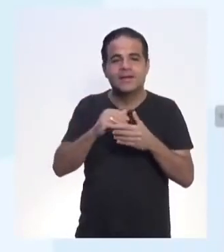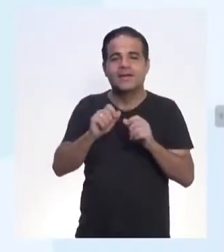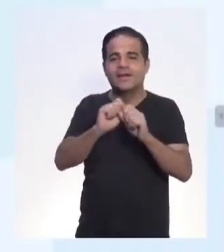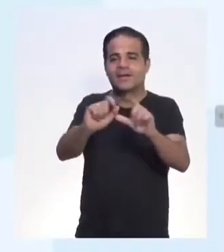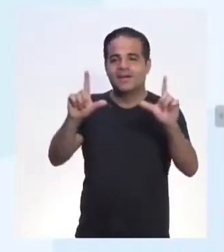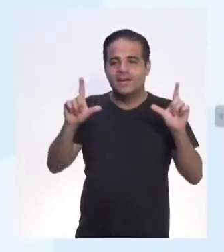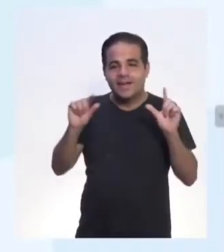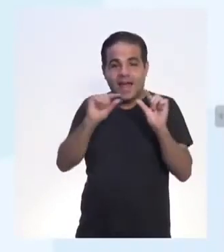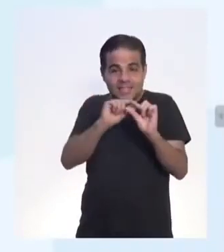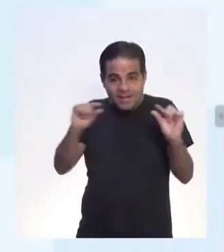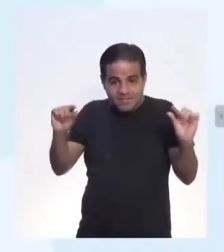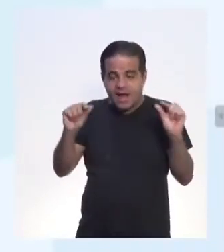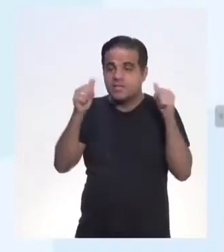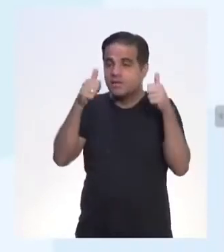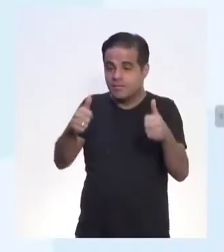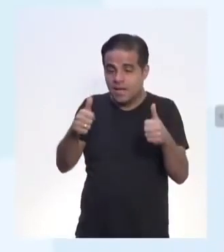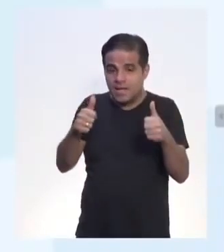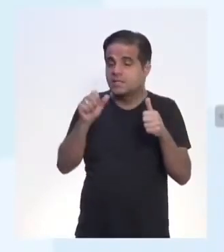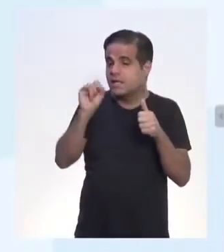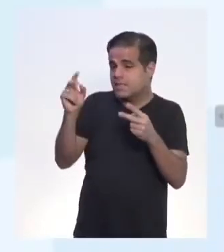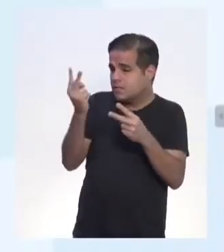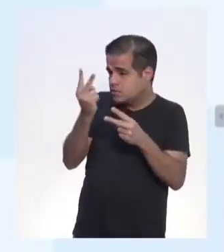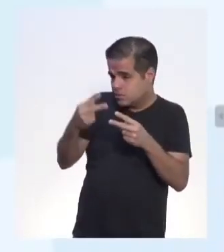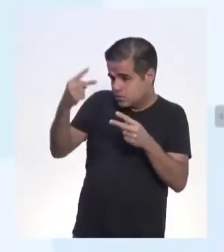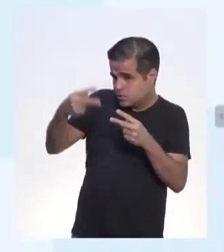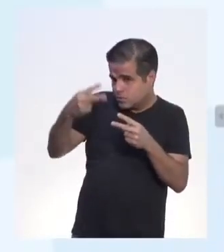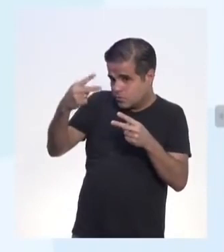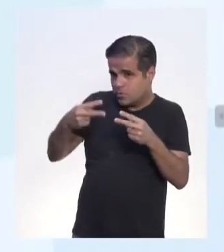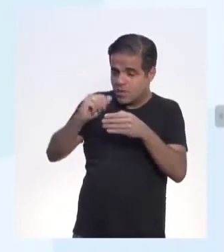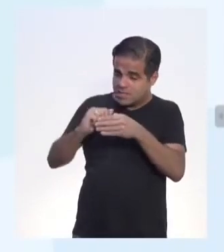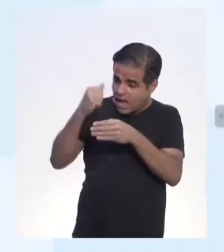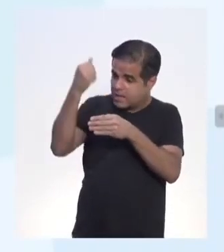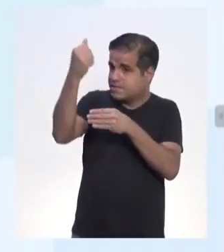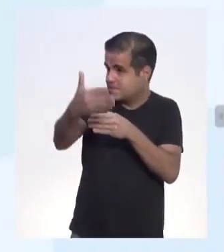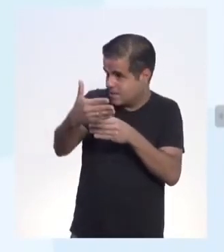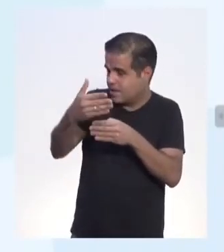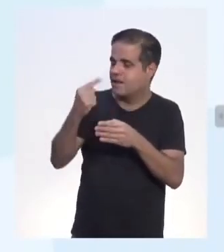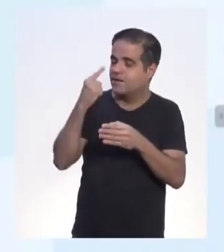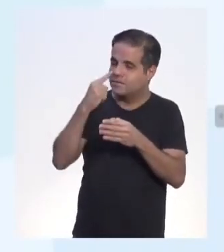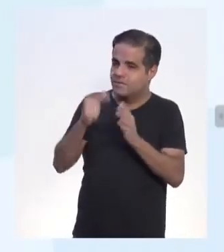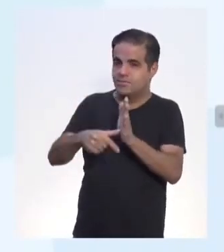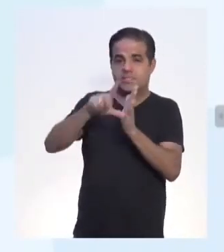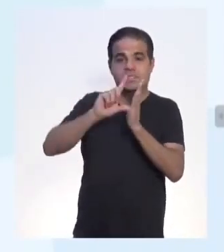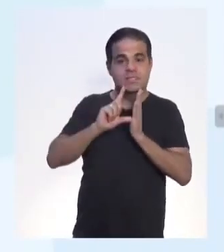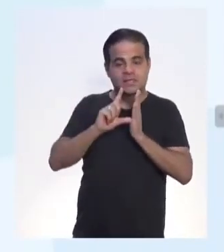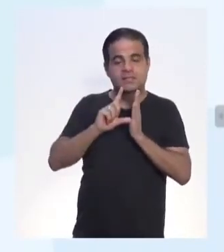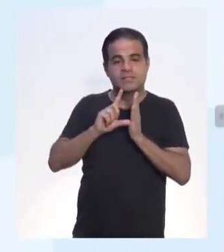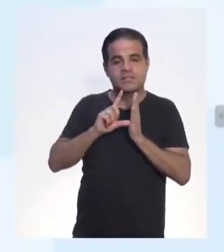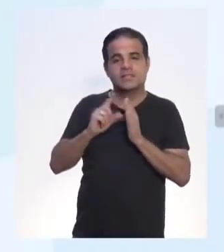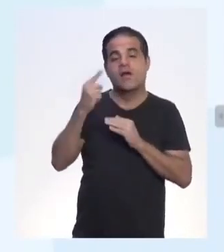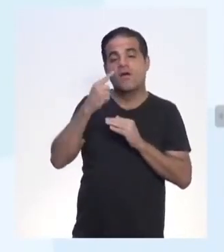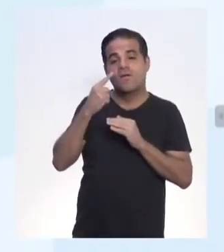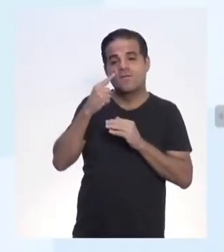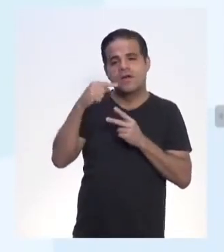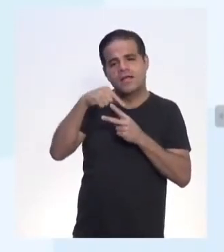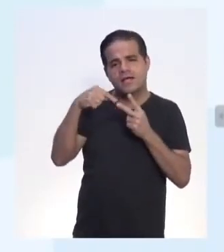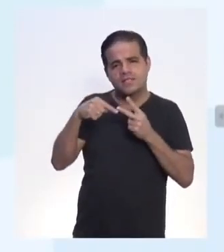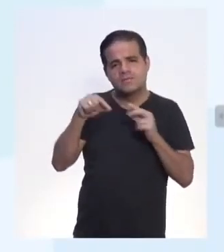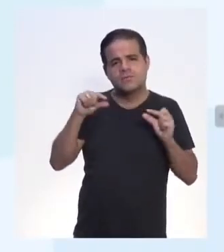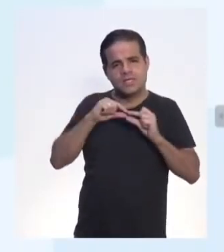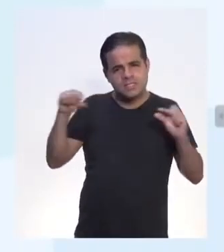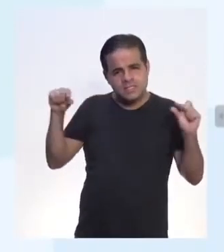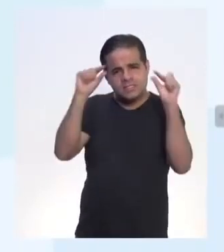faixa aqui. Beleza. Essas duas faixas são as externas, como nós vimos anteriormente. Vendo essas duas